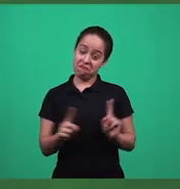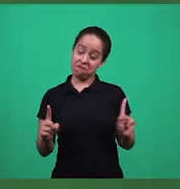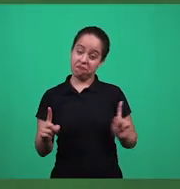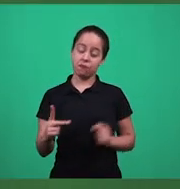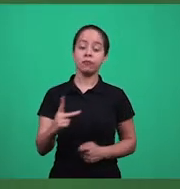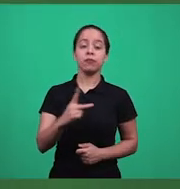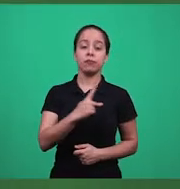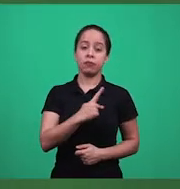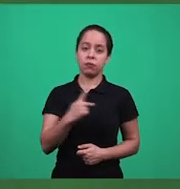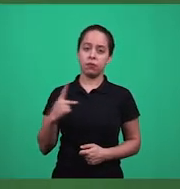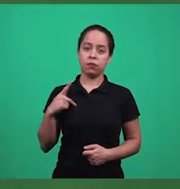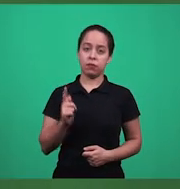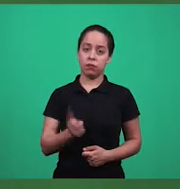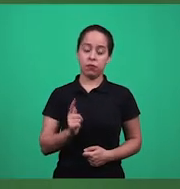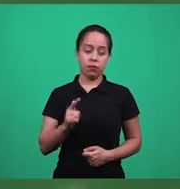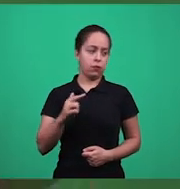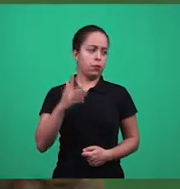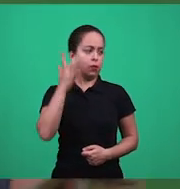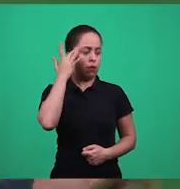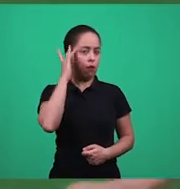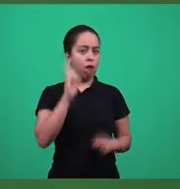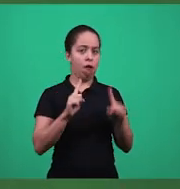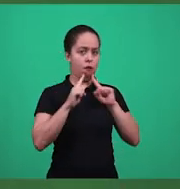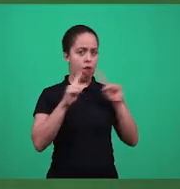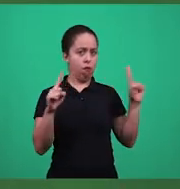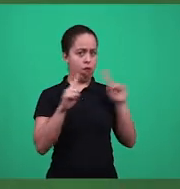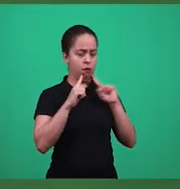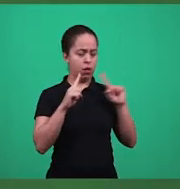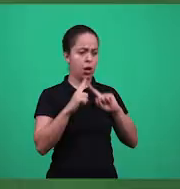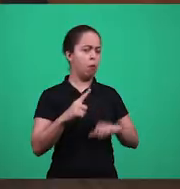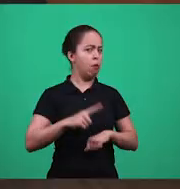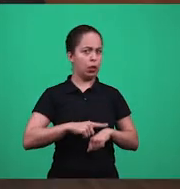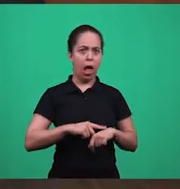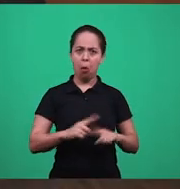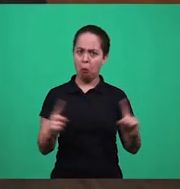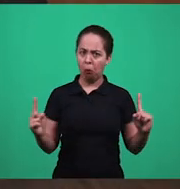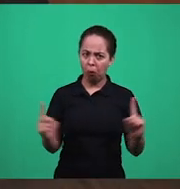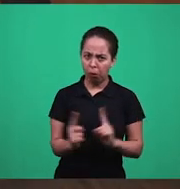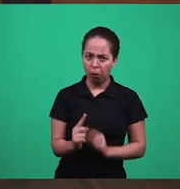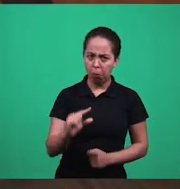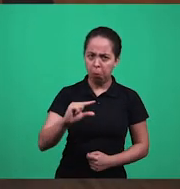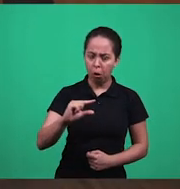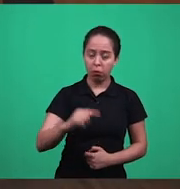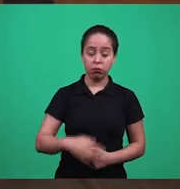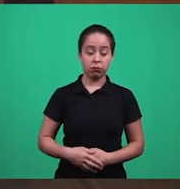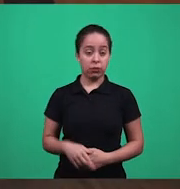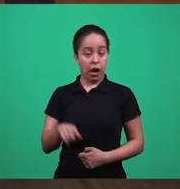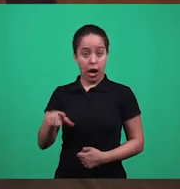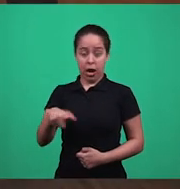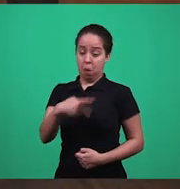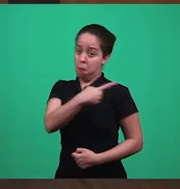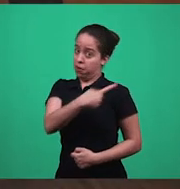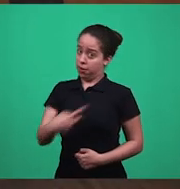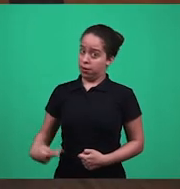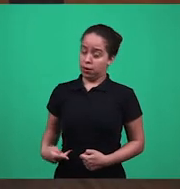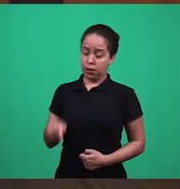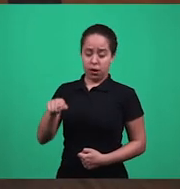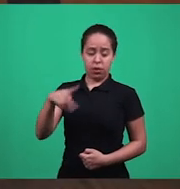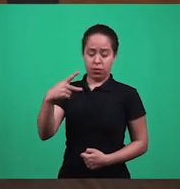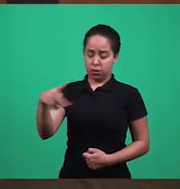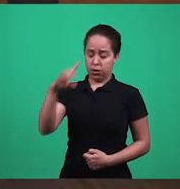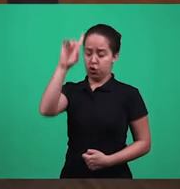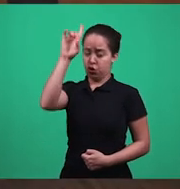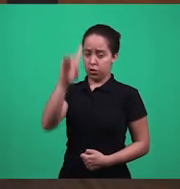mas o pastor Gedeuti achou que era pouco. E reclamou, né? Como presidente, ele tem esse